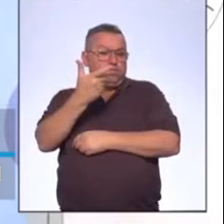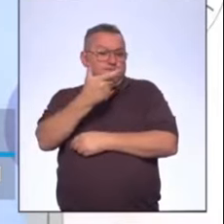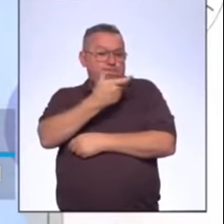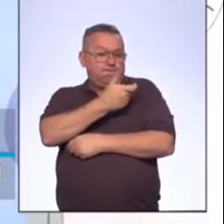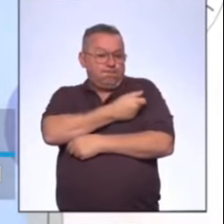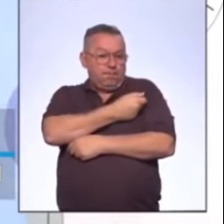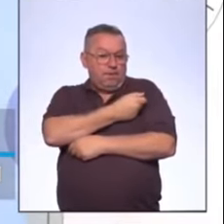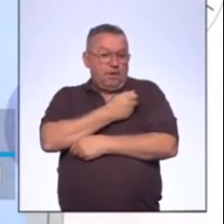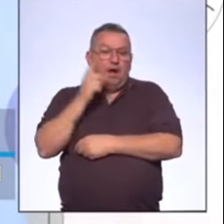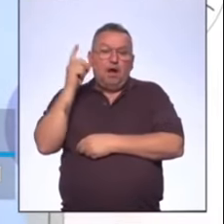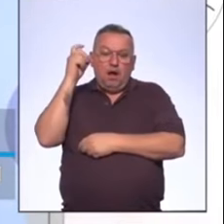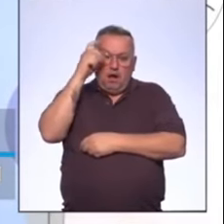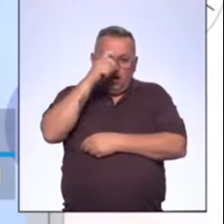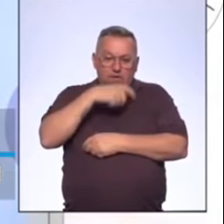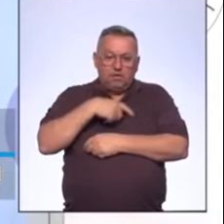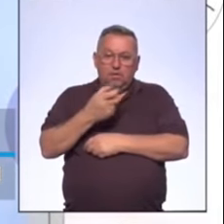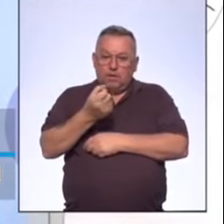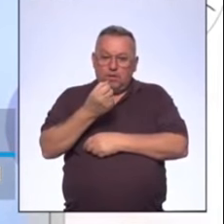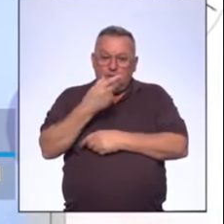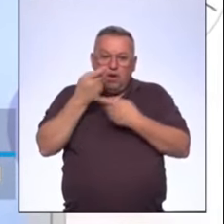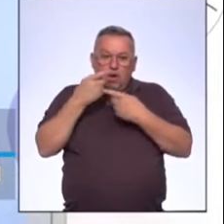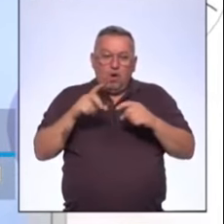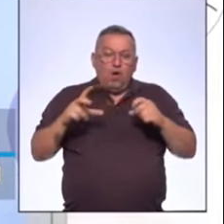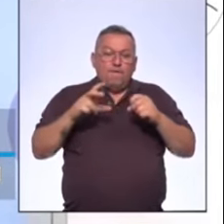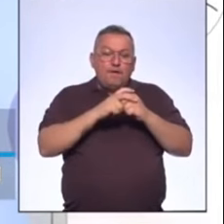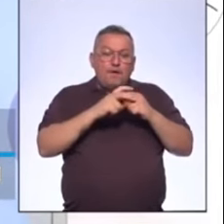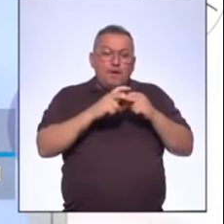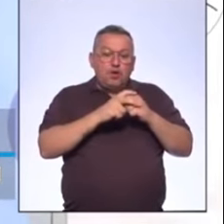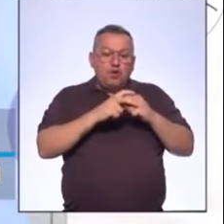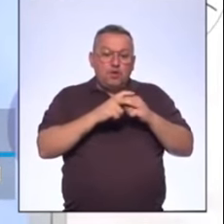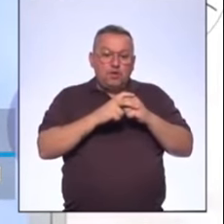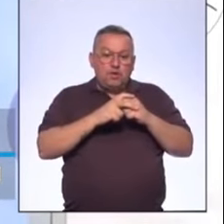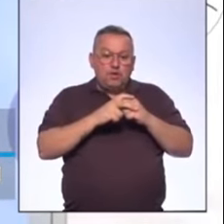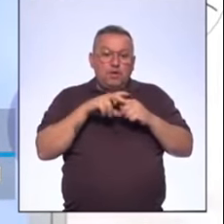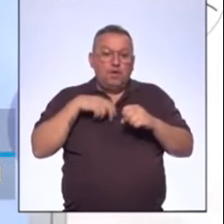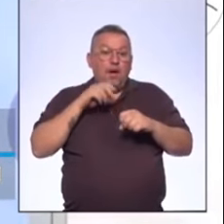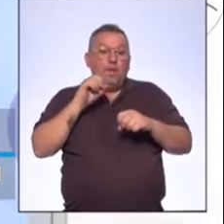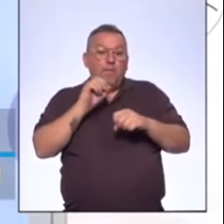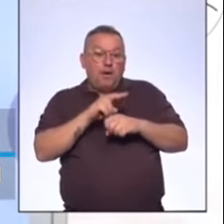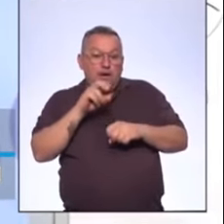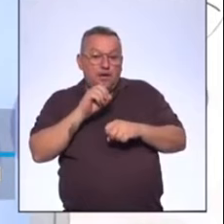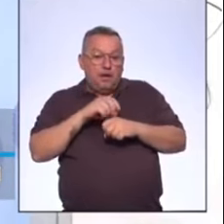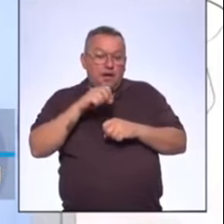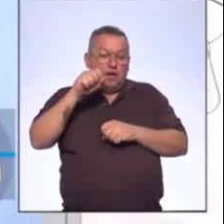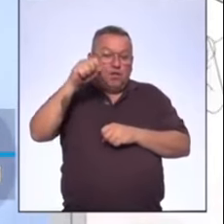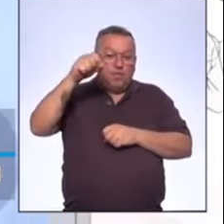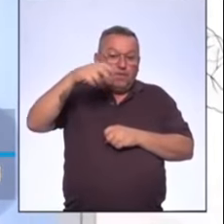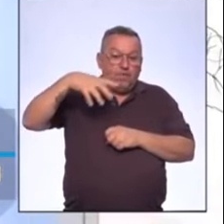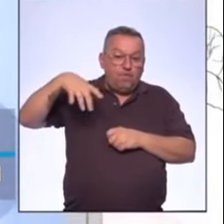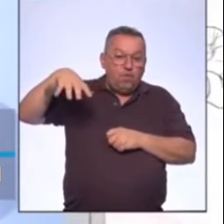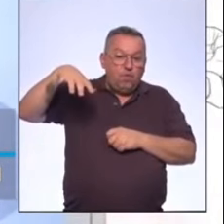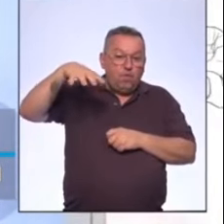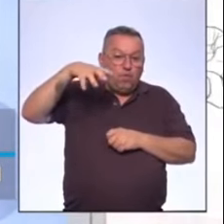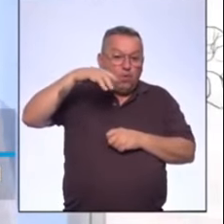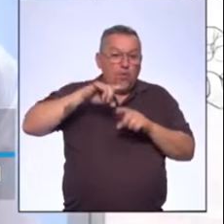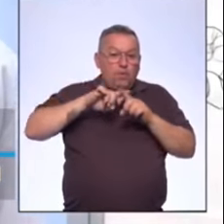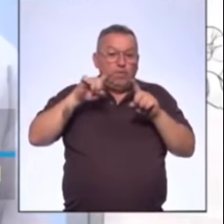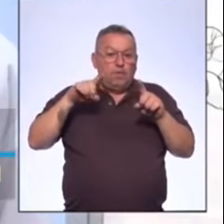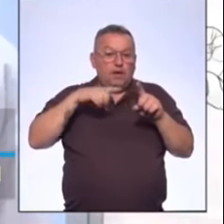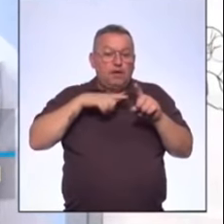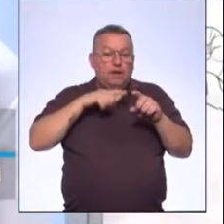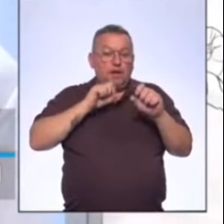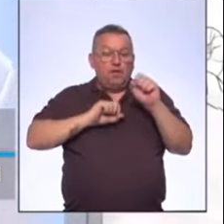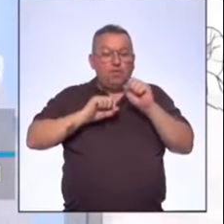remédio contra vírus. Você vai ter remédio contra bactéria, você vai ter remédio contra fungo, você vai ter remédio... Mas o vírus, gente, existe até